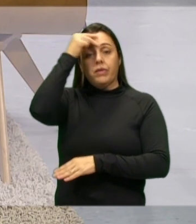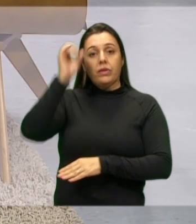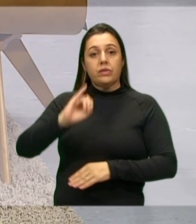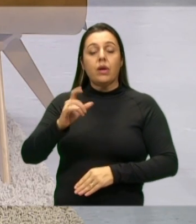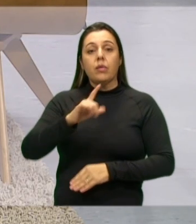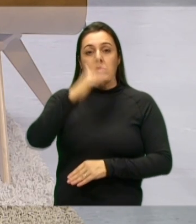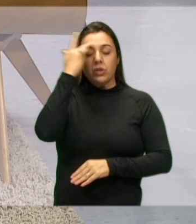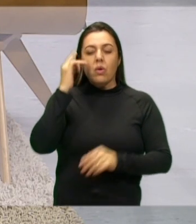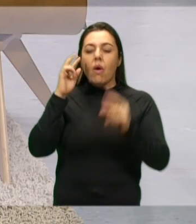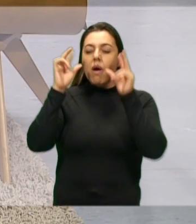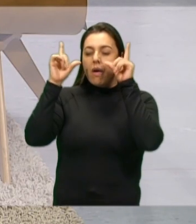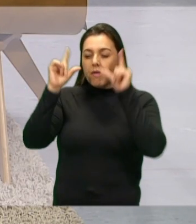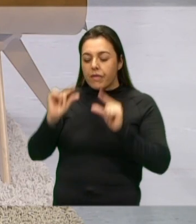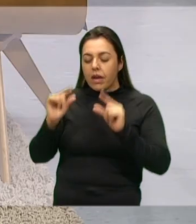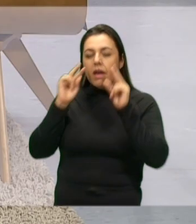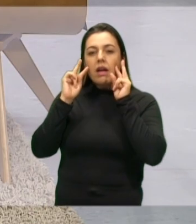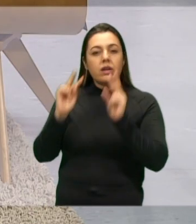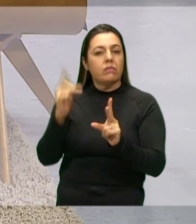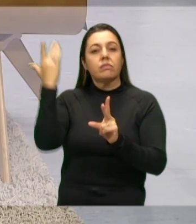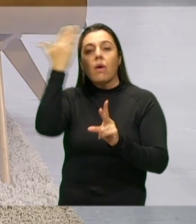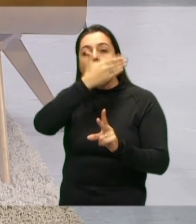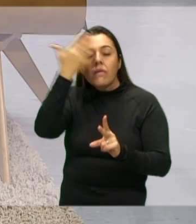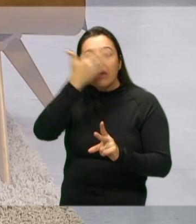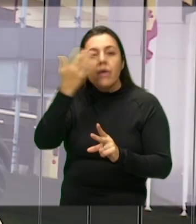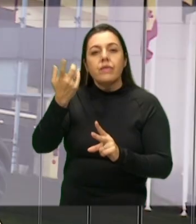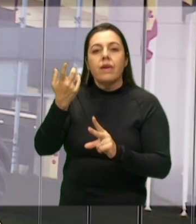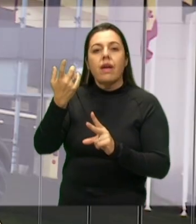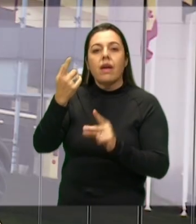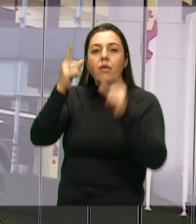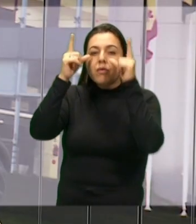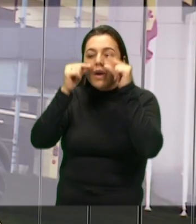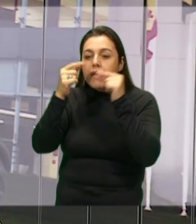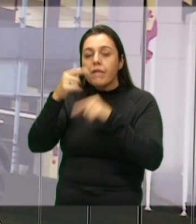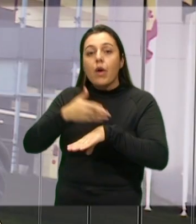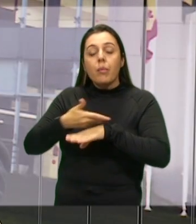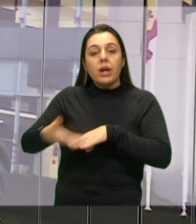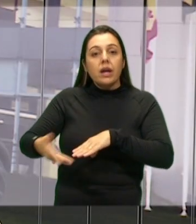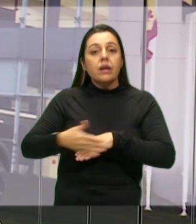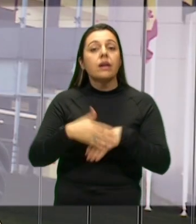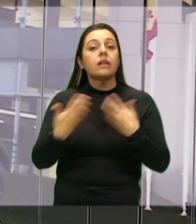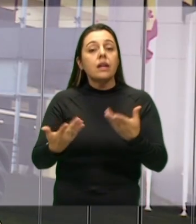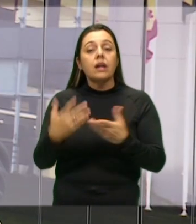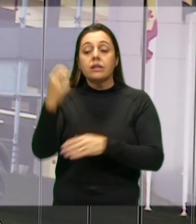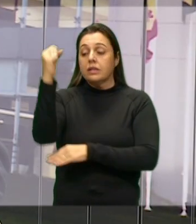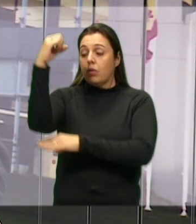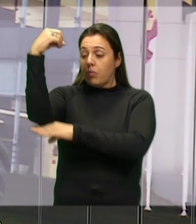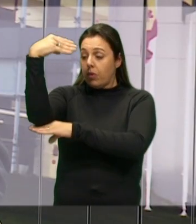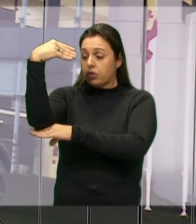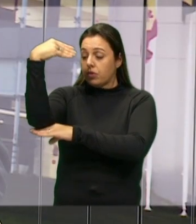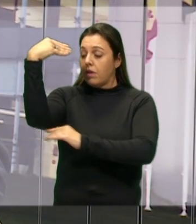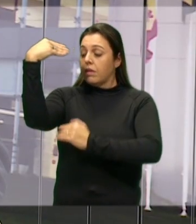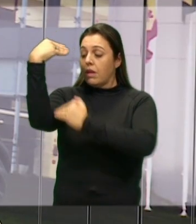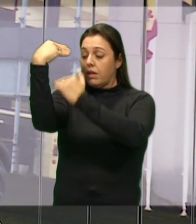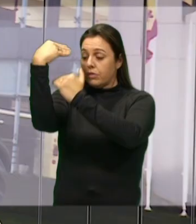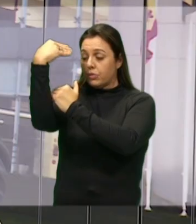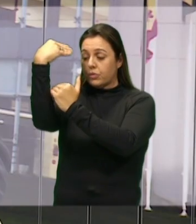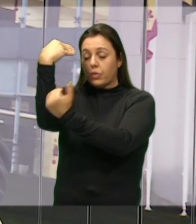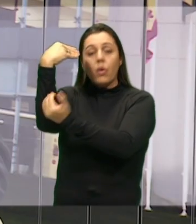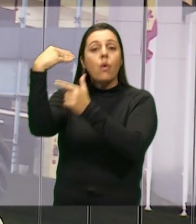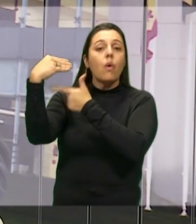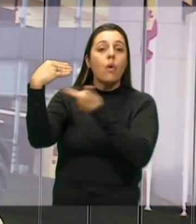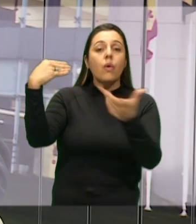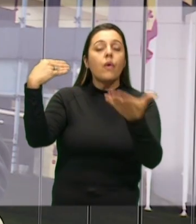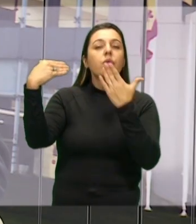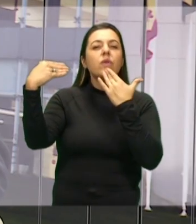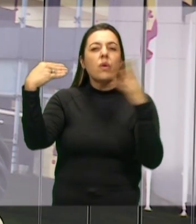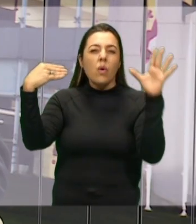pessoas que têm baixa visão, elas não conseguem ver o vulto branco. Então, se os postes em Itajaí tivessem uma listra de outra cor,